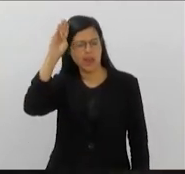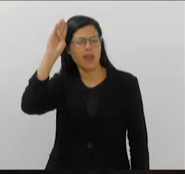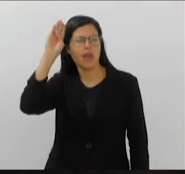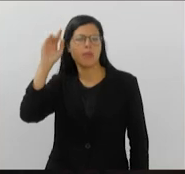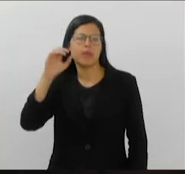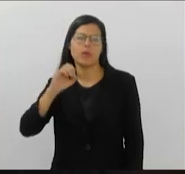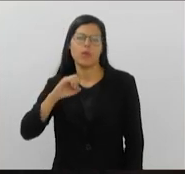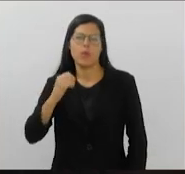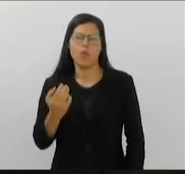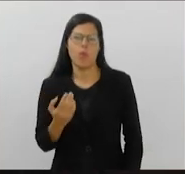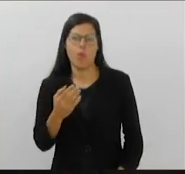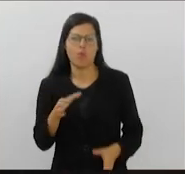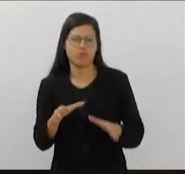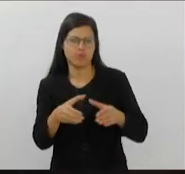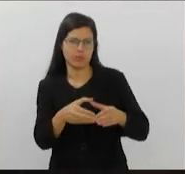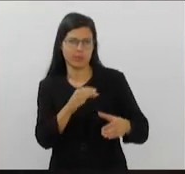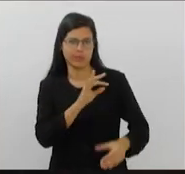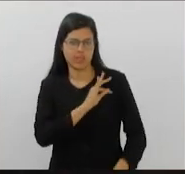corpo técnico.